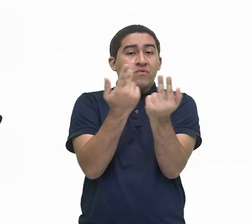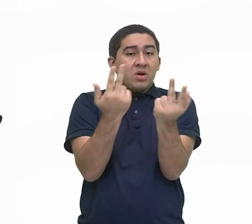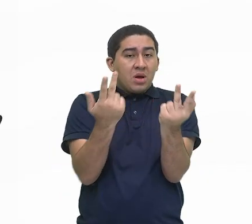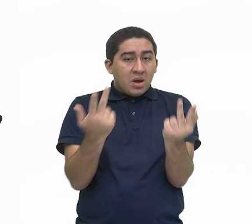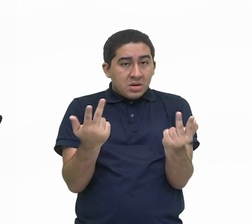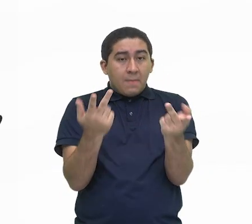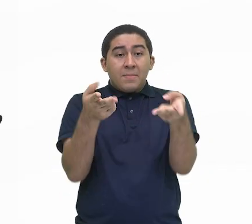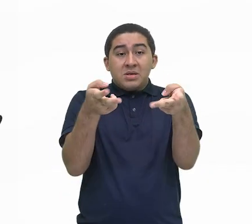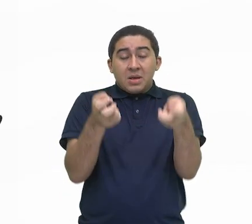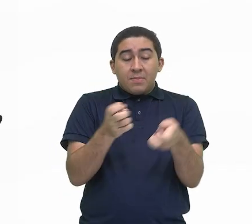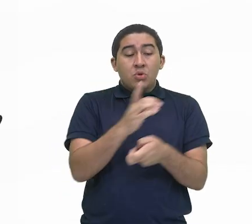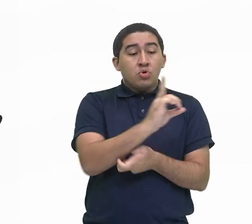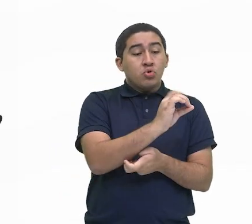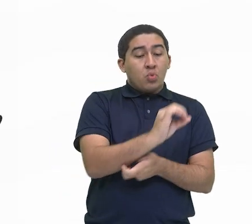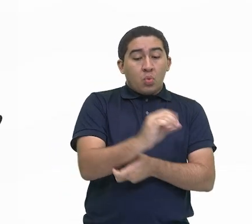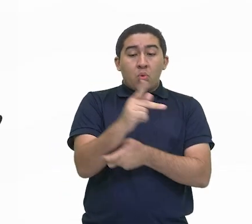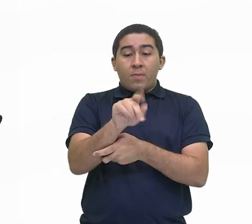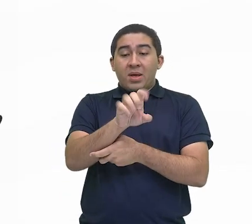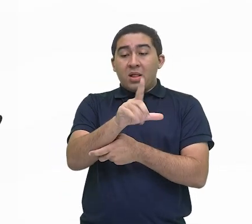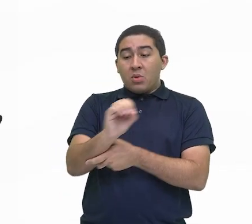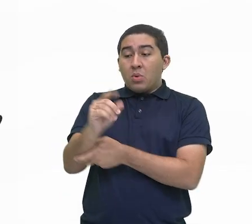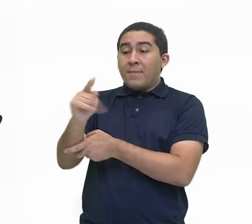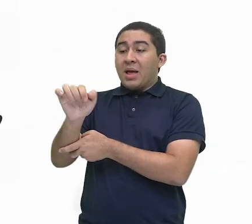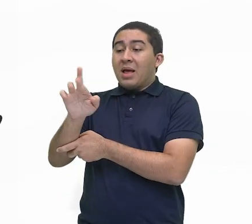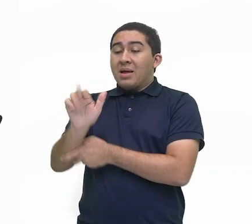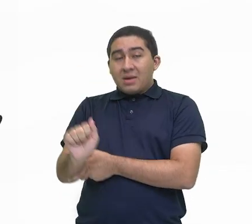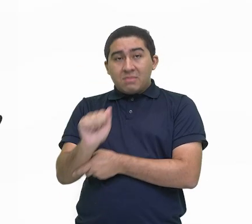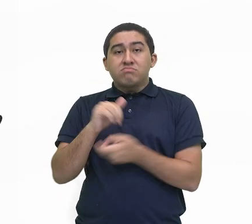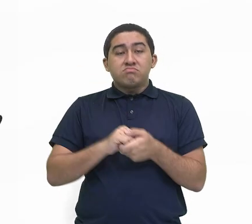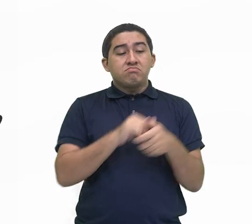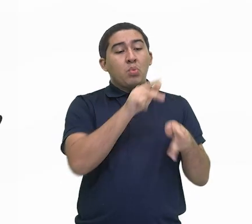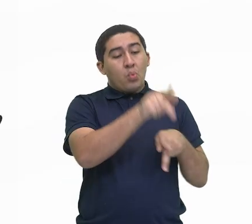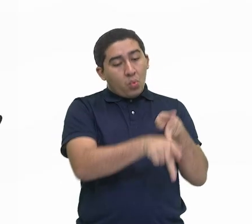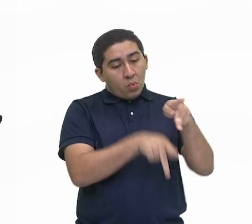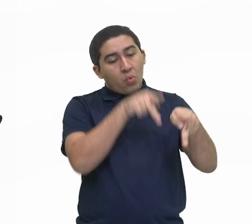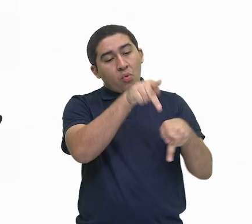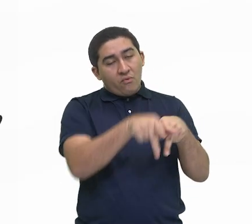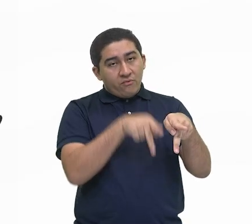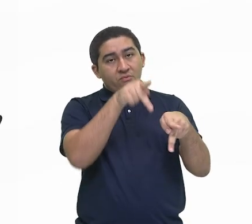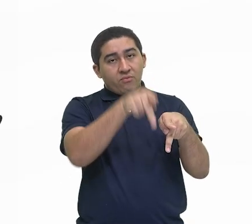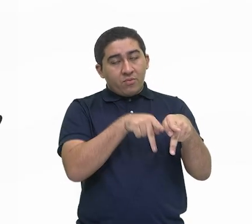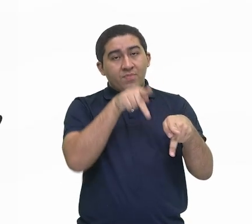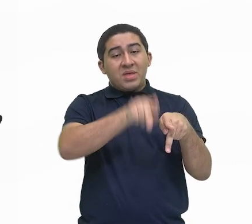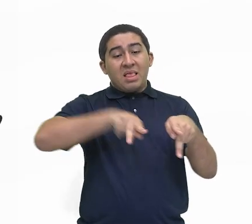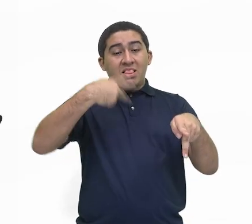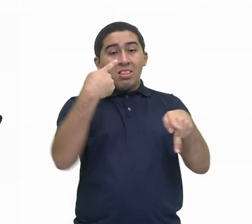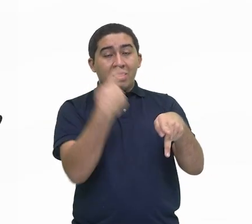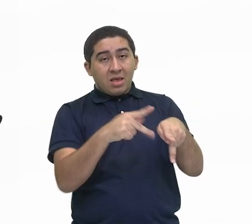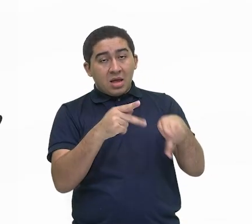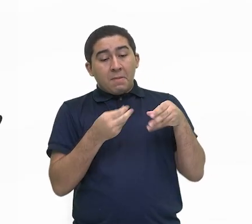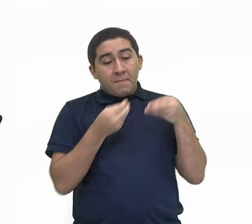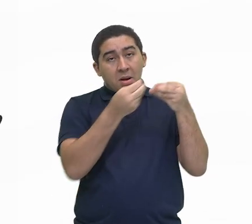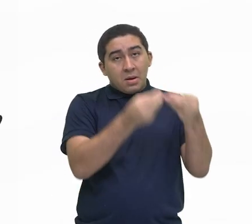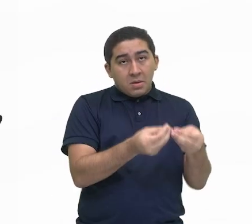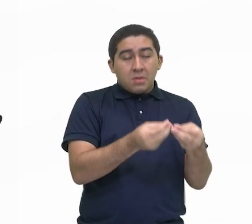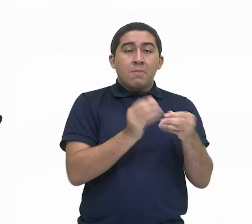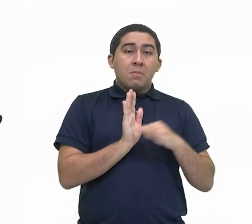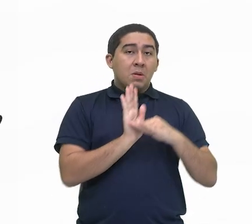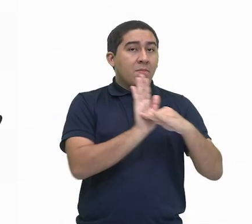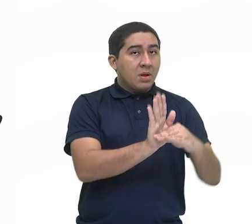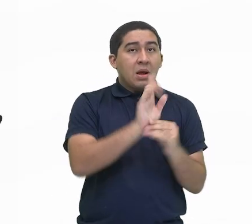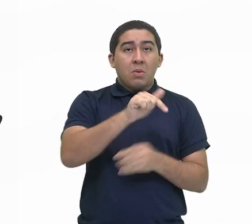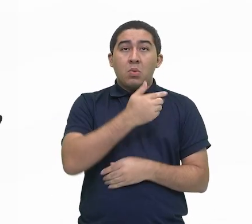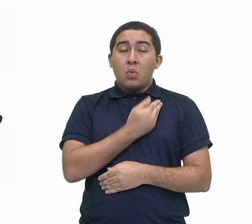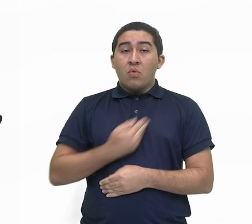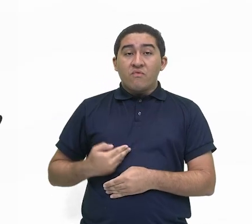né? Do, pelo e para o povo. Então, quando eu falo de democracia, eu estou falando desse governo, que